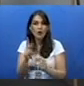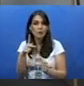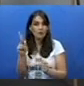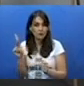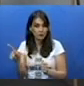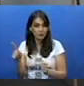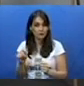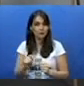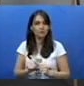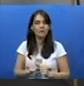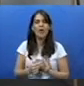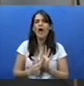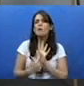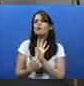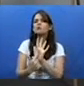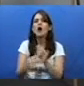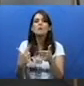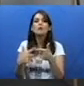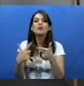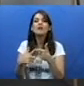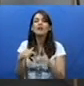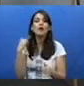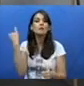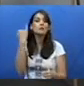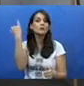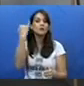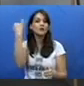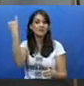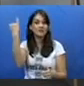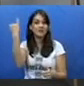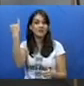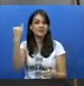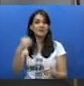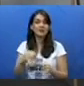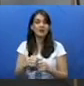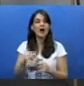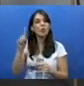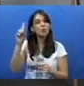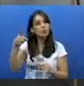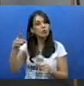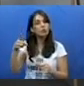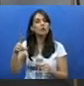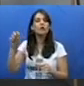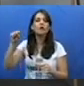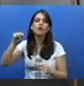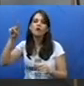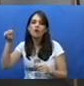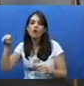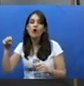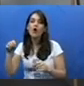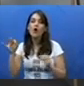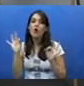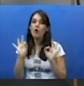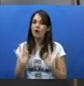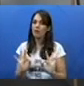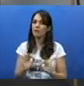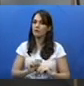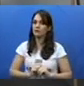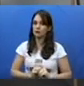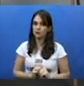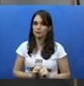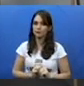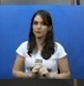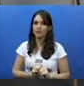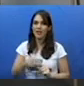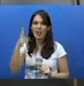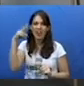para vocês porque é importante nós acentuarmos corretamente as palavrinhas. Lembra que eu